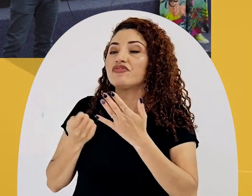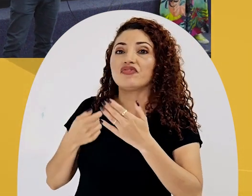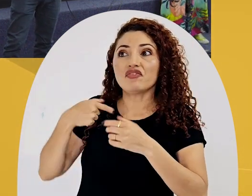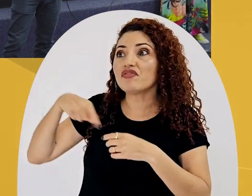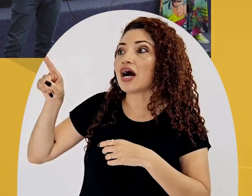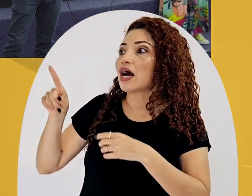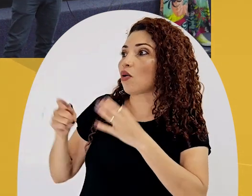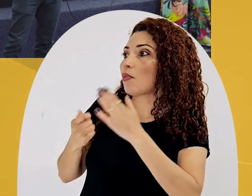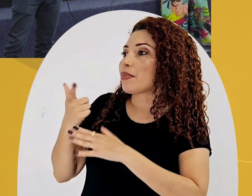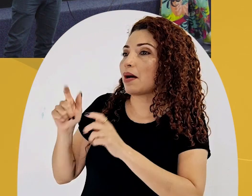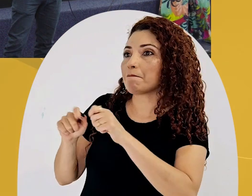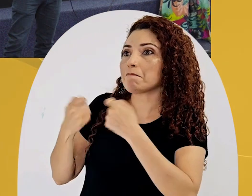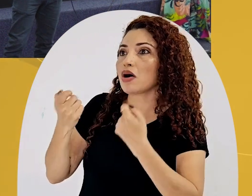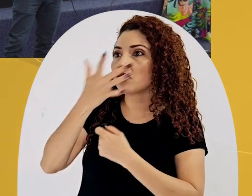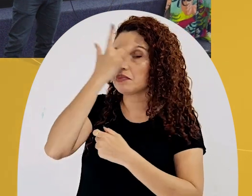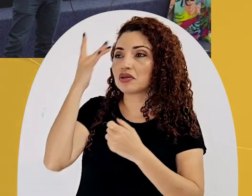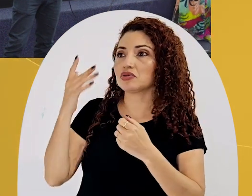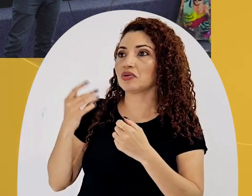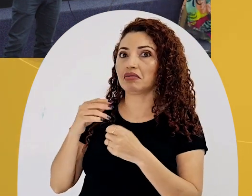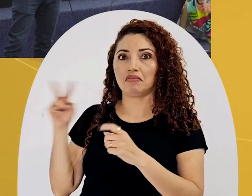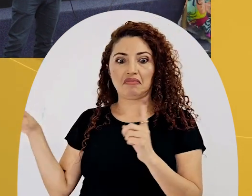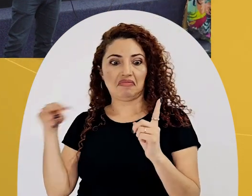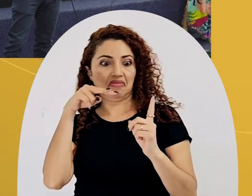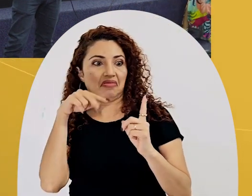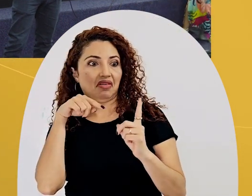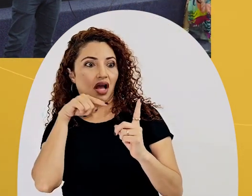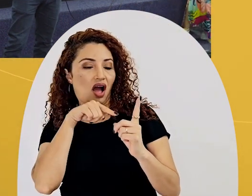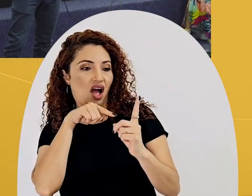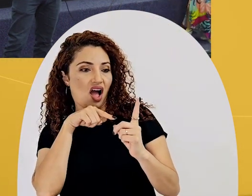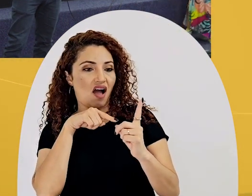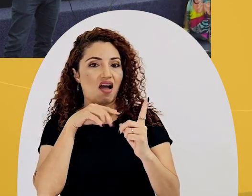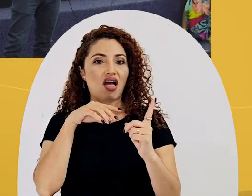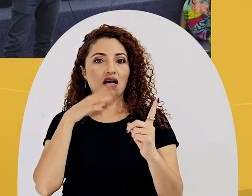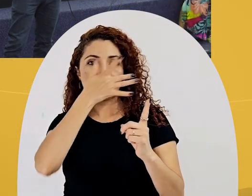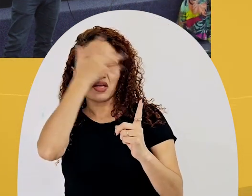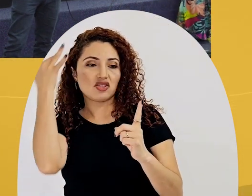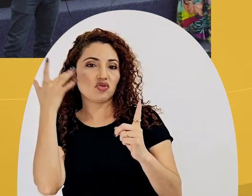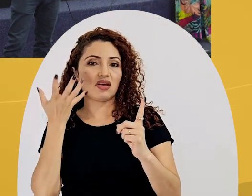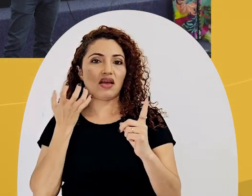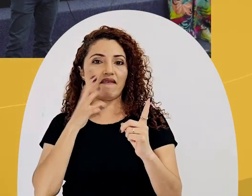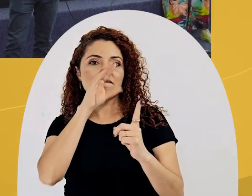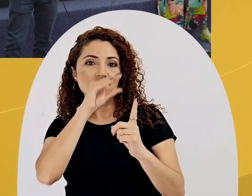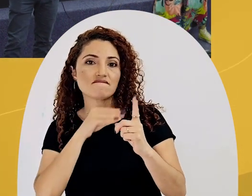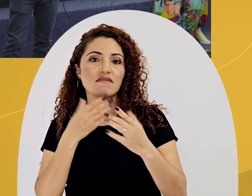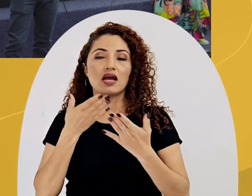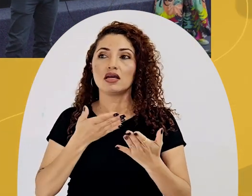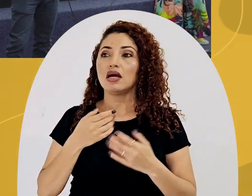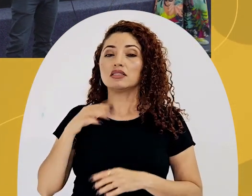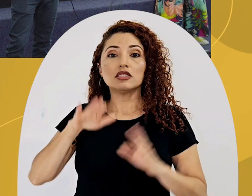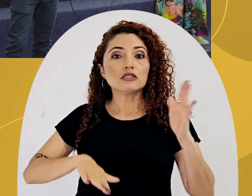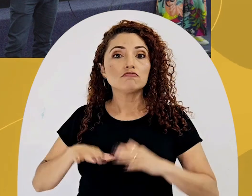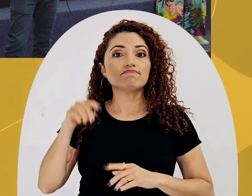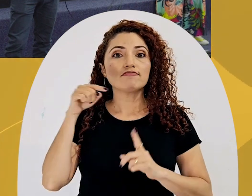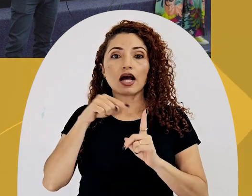dia. Se elas saem para comprar um pão, elas já são vistas como seres sexuais apenas, né? Então elas não